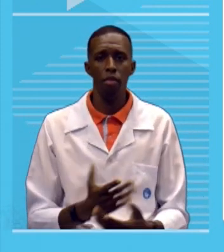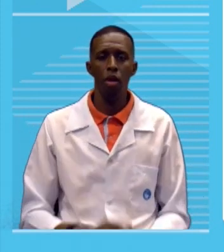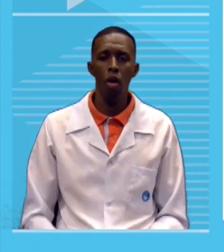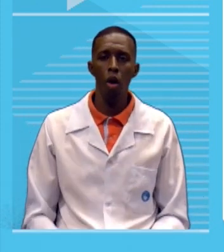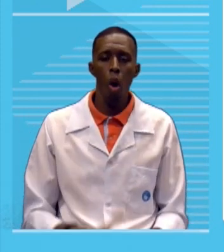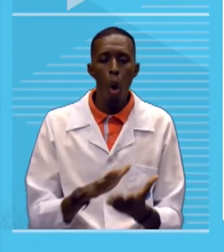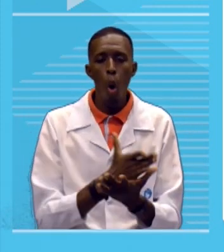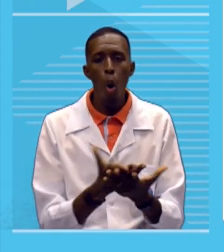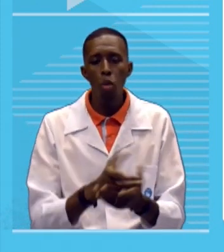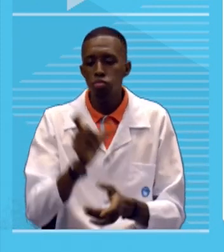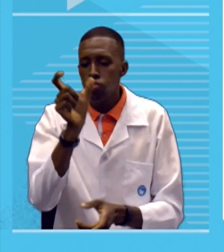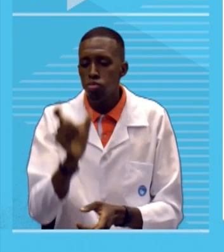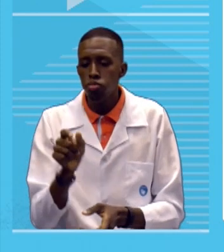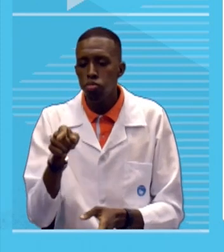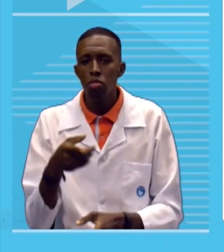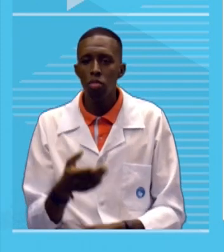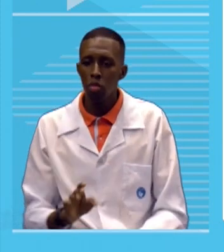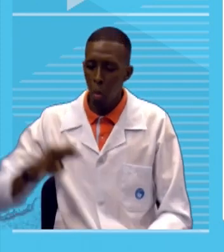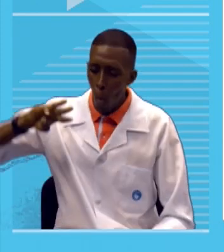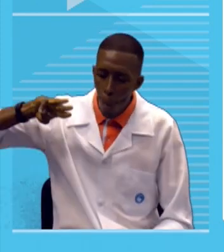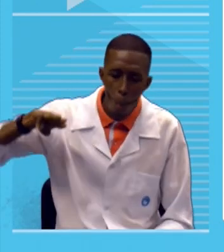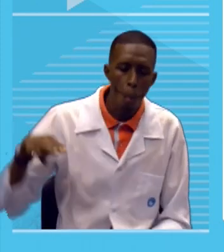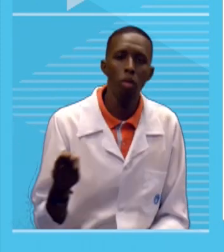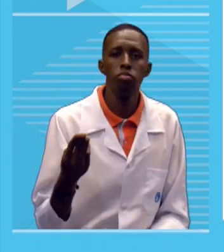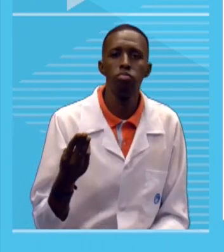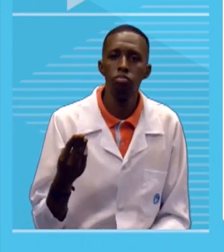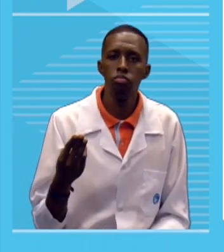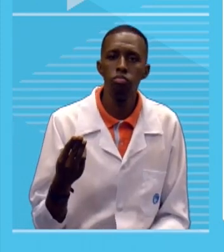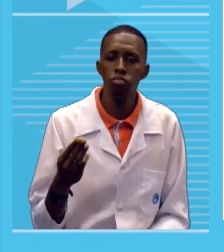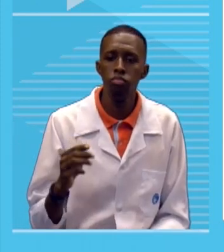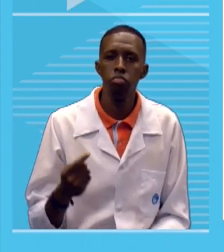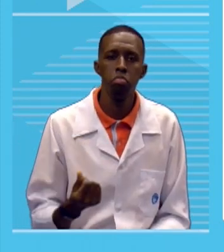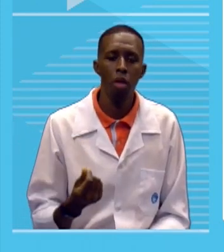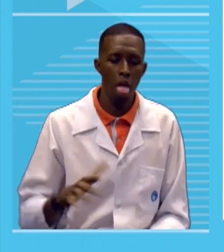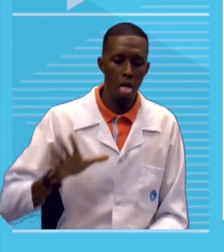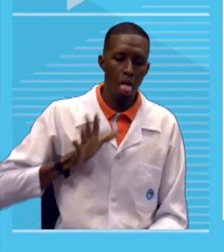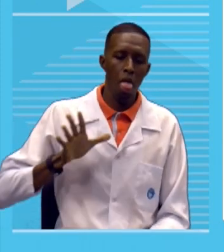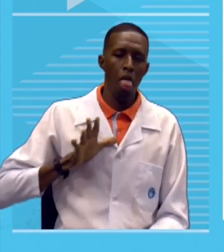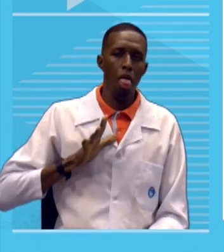Brasil. Então é algo realmente que é muito impactante, né?